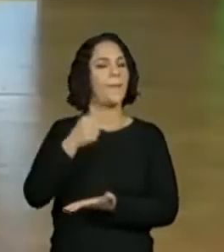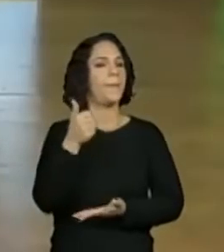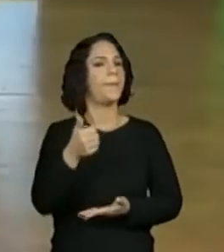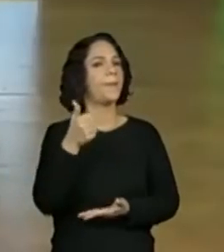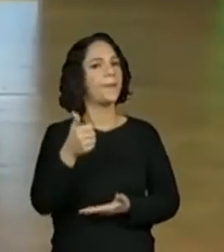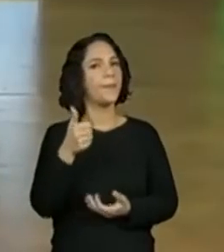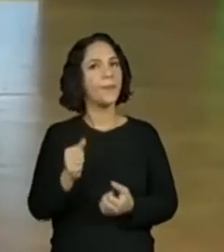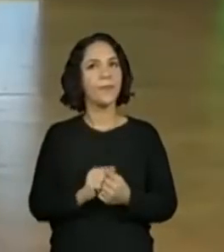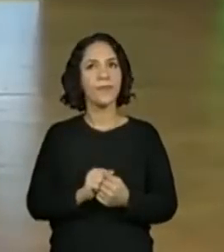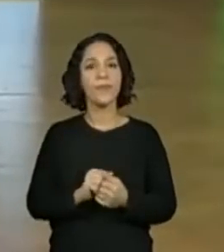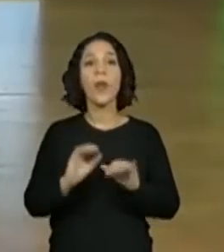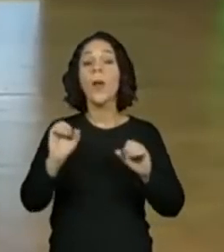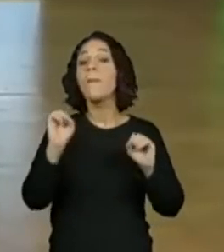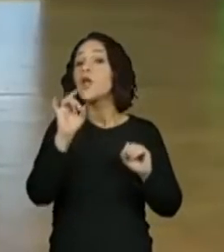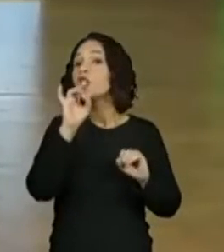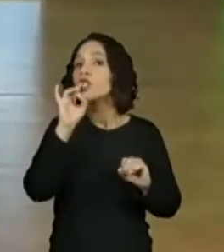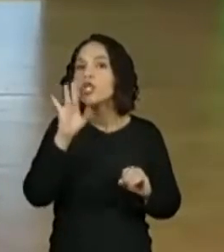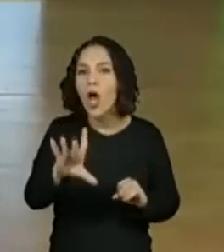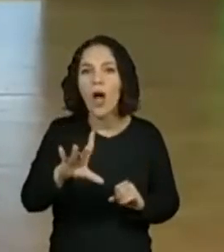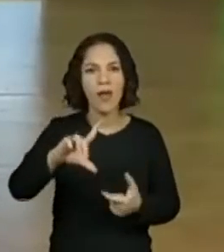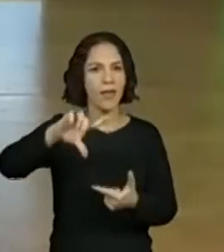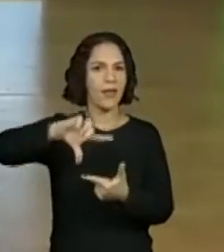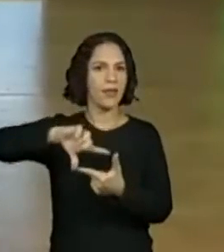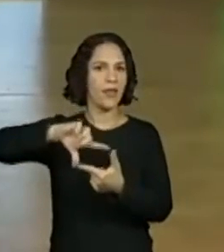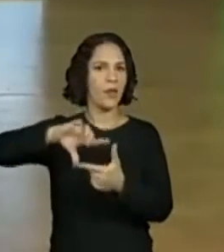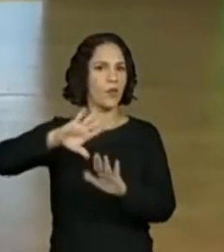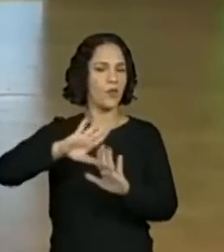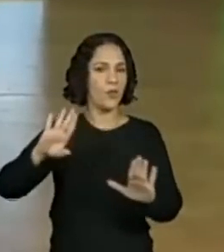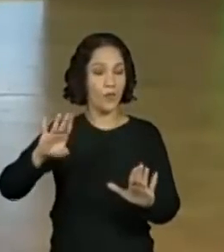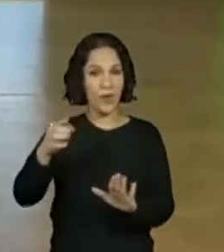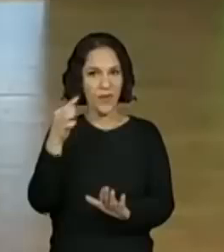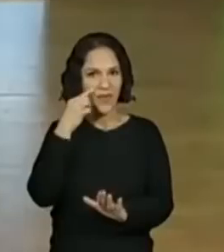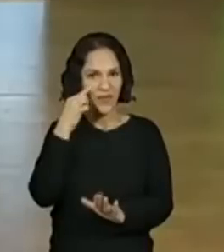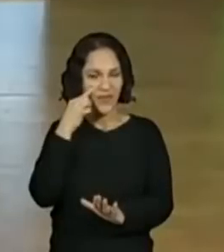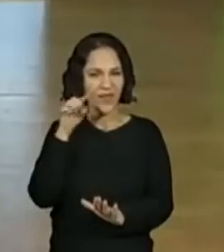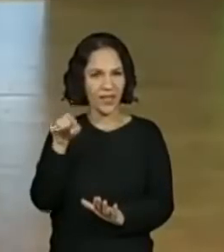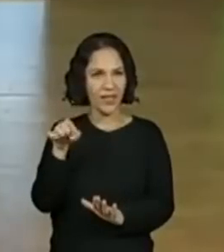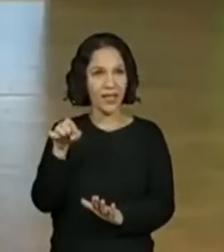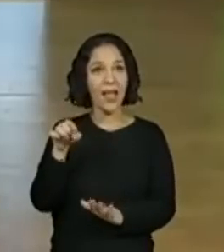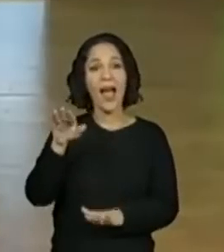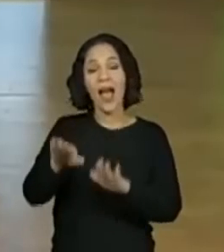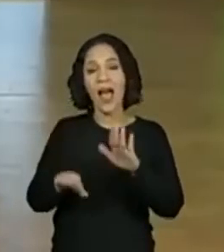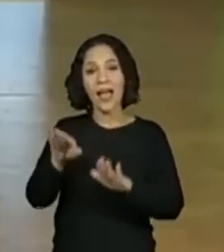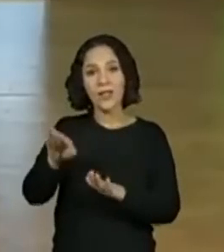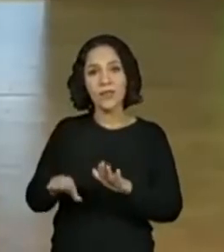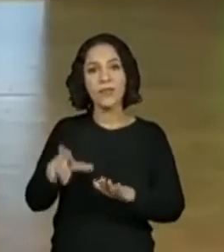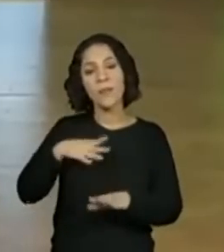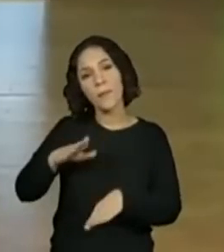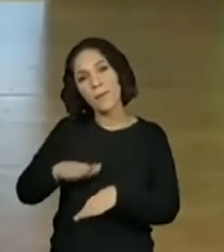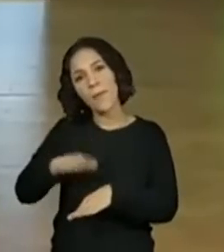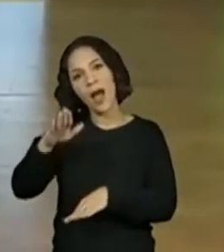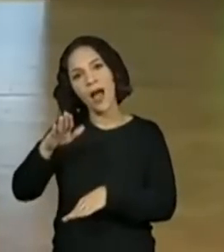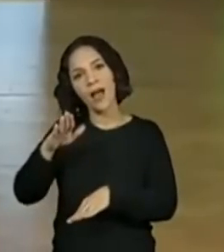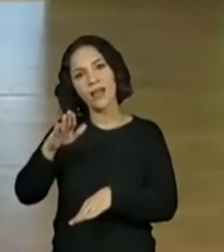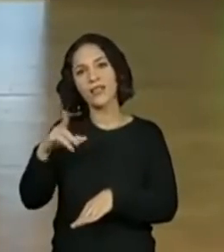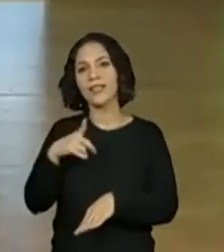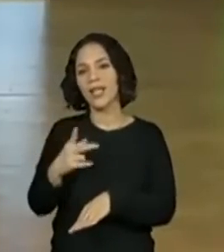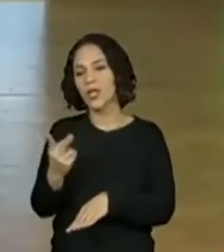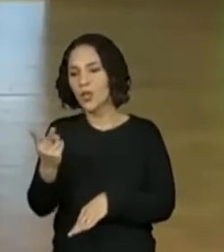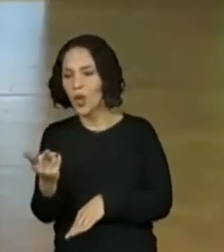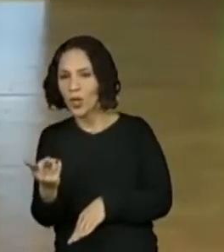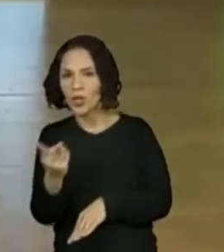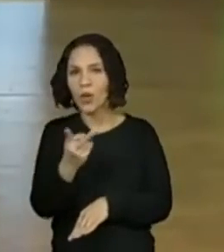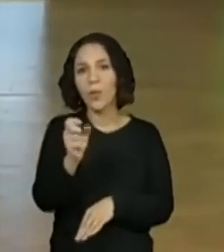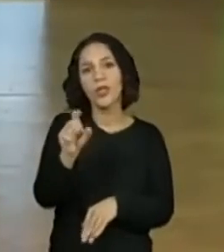pode ir nos retângulos. Tá. Certo? Vocês vão ver que tem algumas fileiras que tem mais de um retângulo. E aí